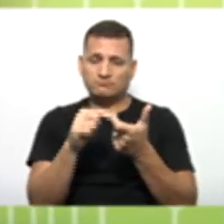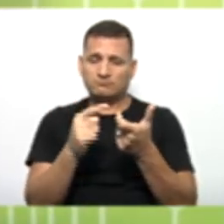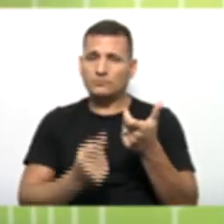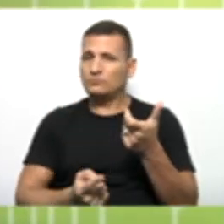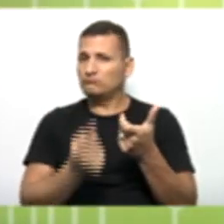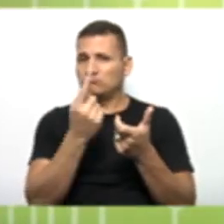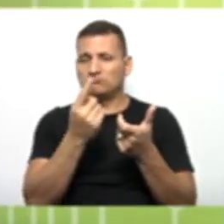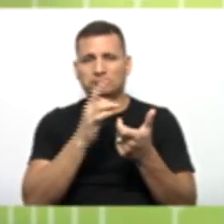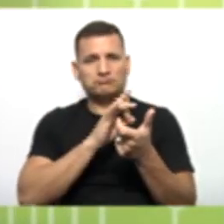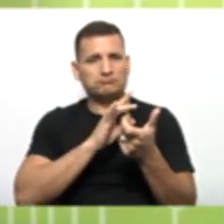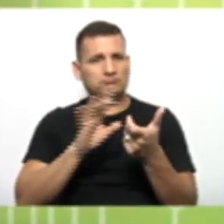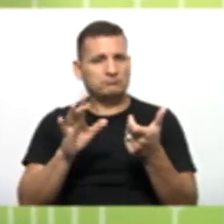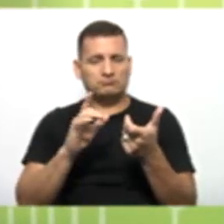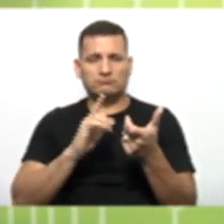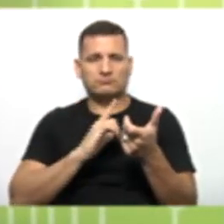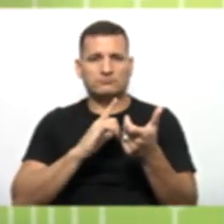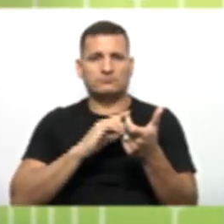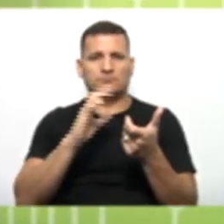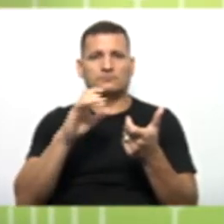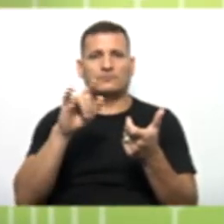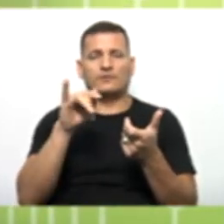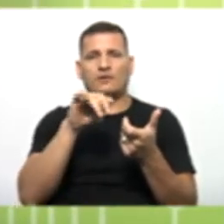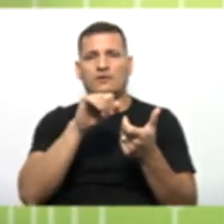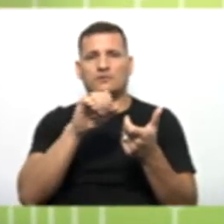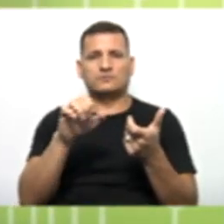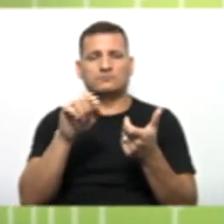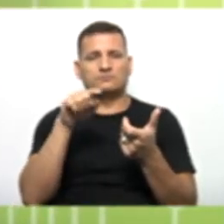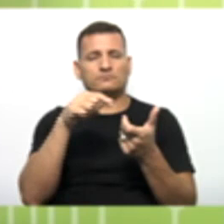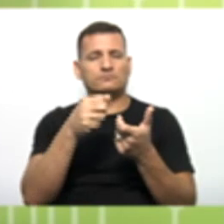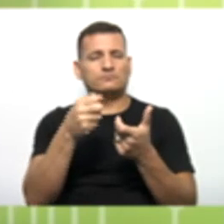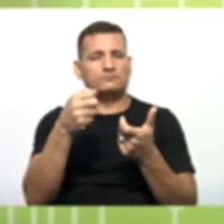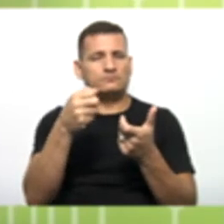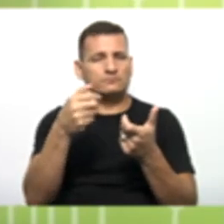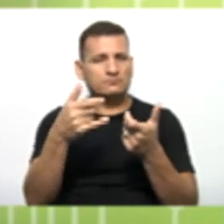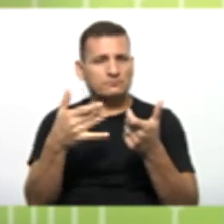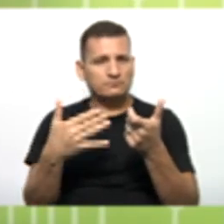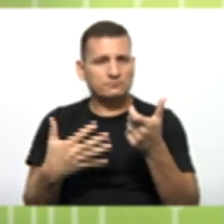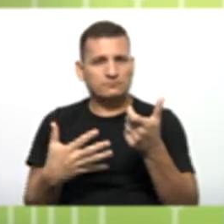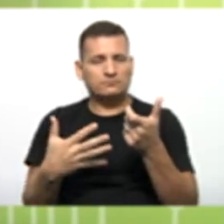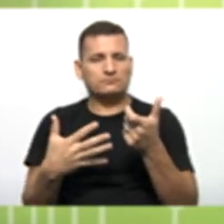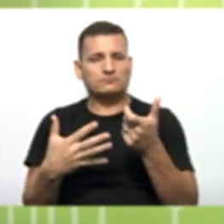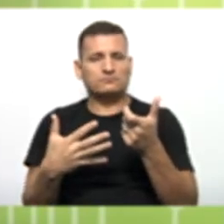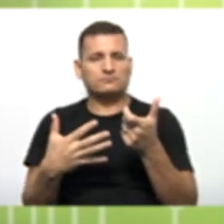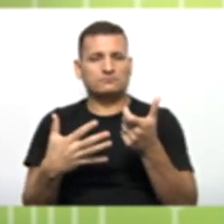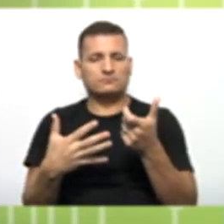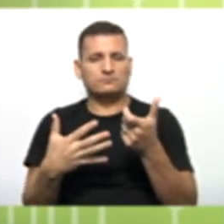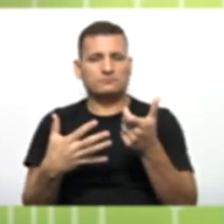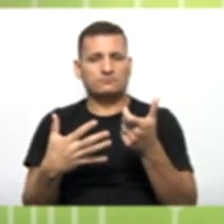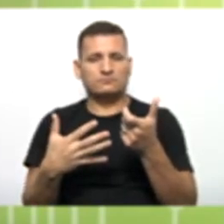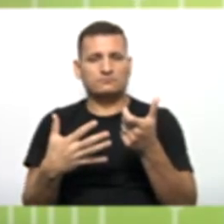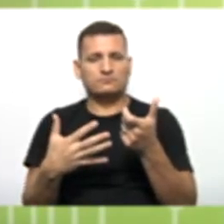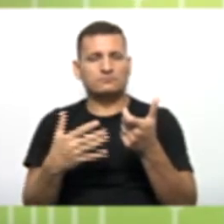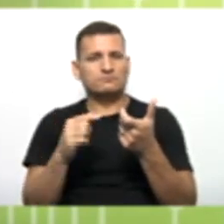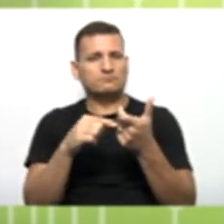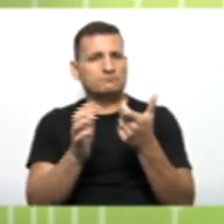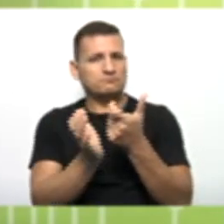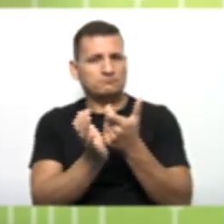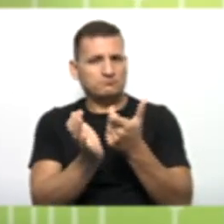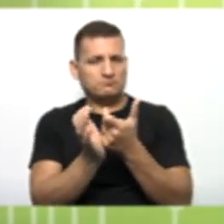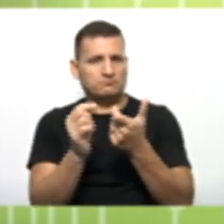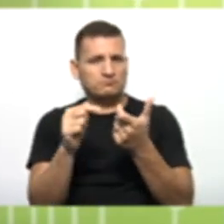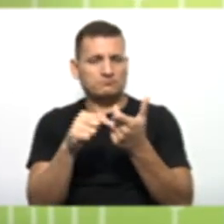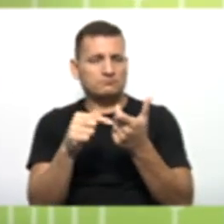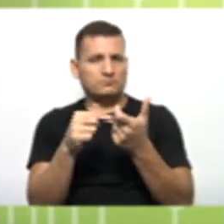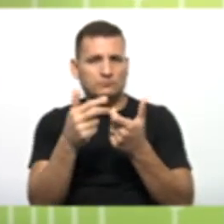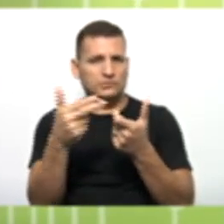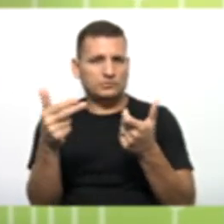É o único diagrama onde que você vai precisar descrever essa classe mesmo, esse objeto